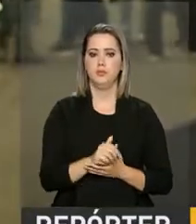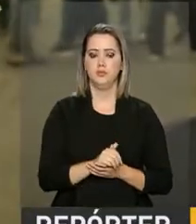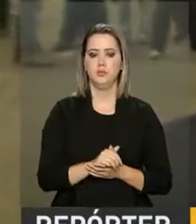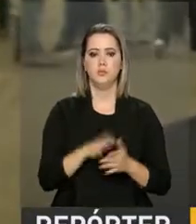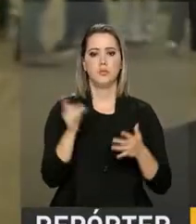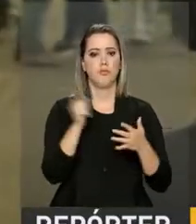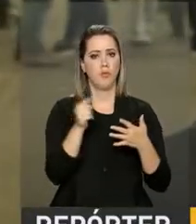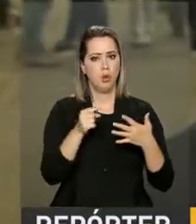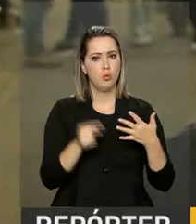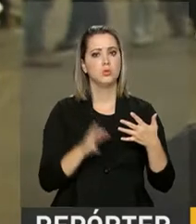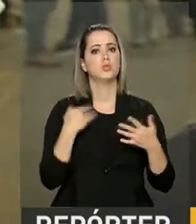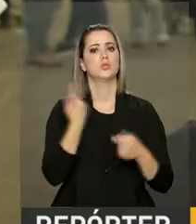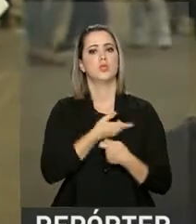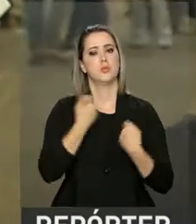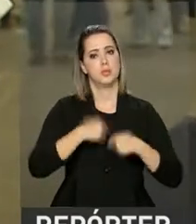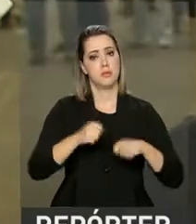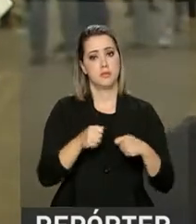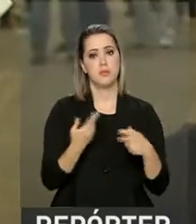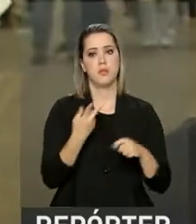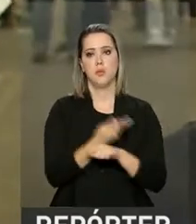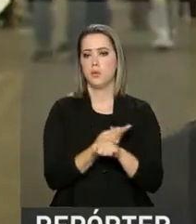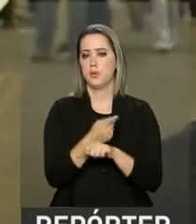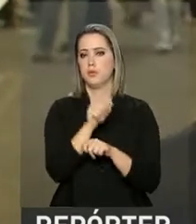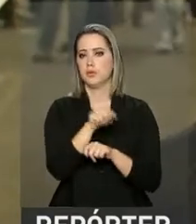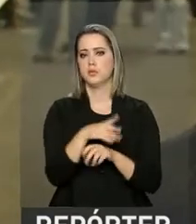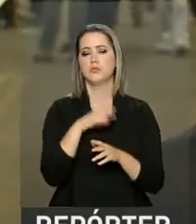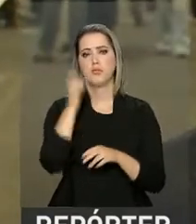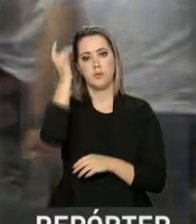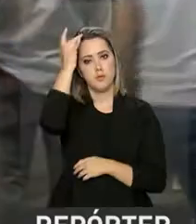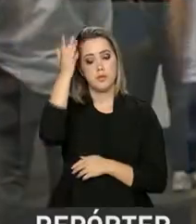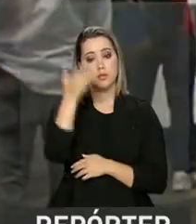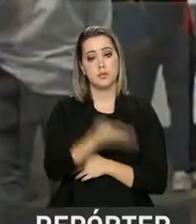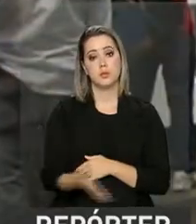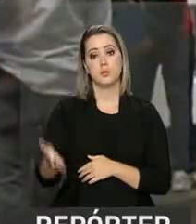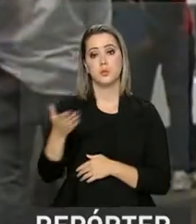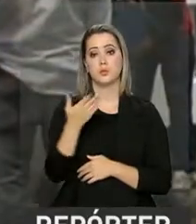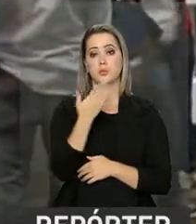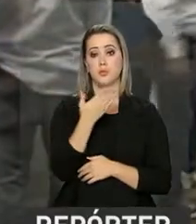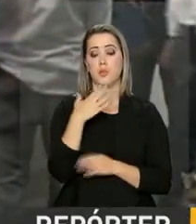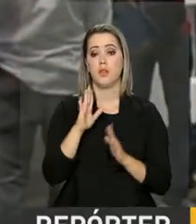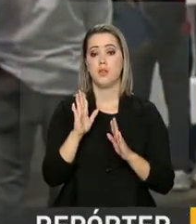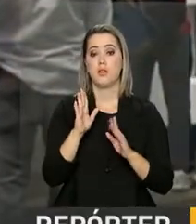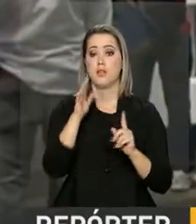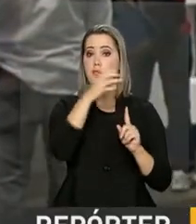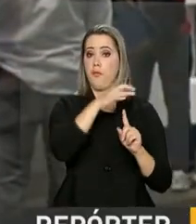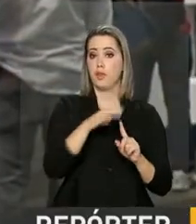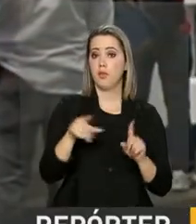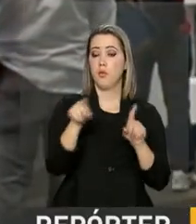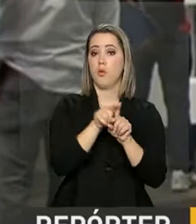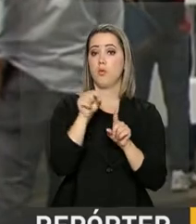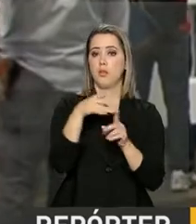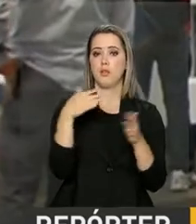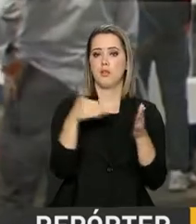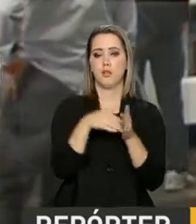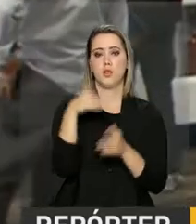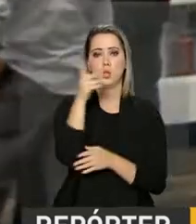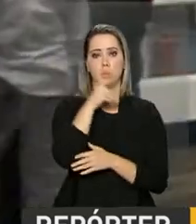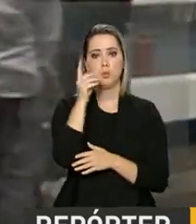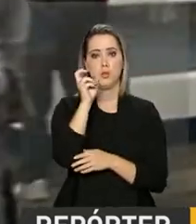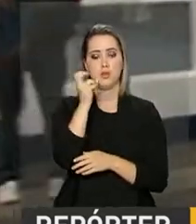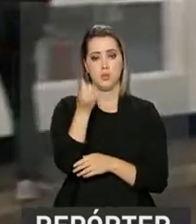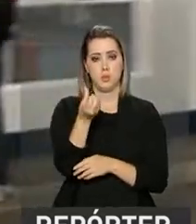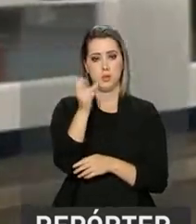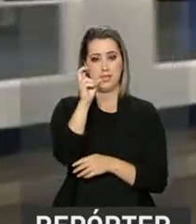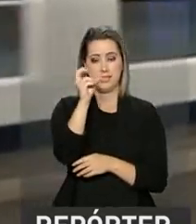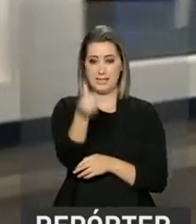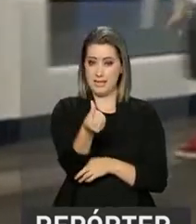nas condições que a gente estava procurando, facilitou bastante esse feirão. Esta edição do Feirão Caixa vai até domingo às 18h, e além de São